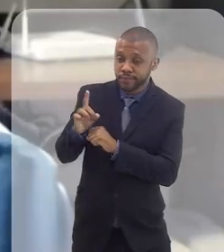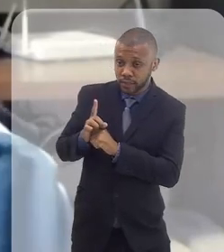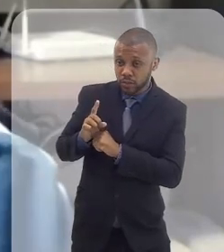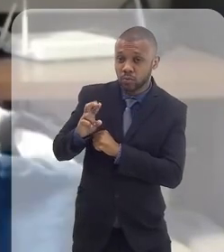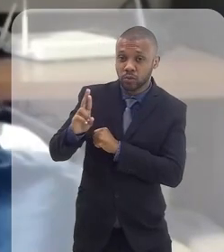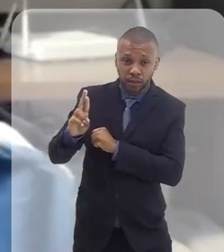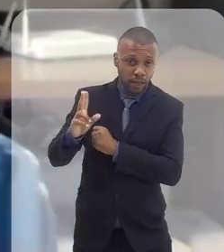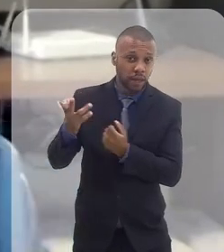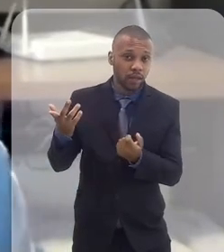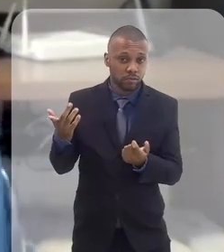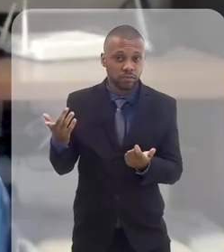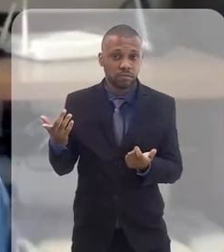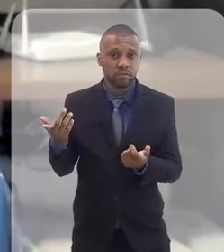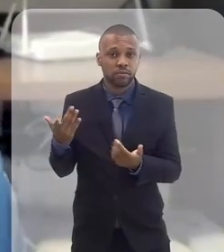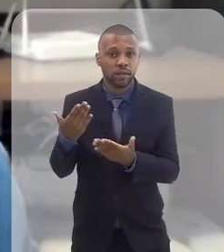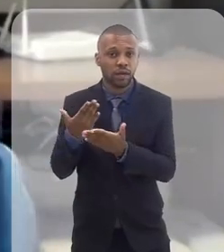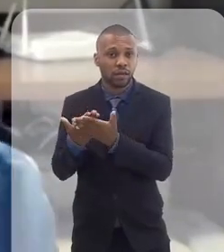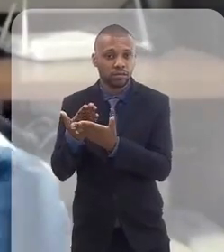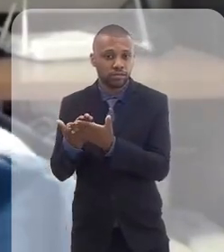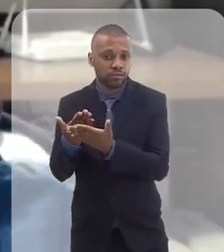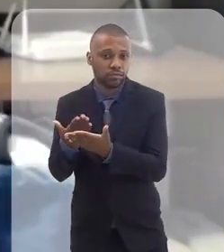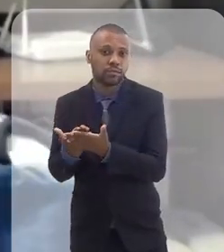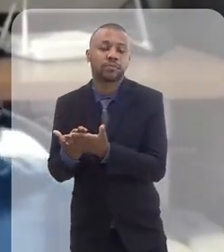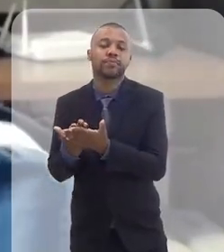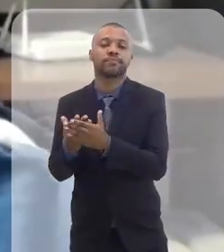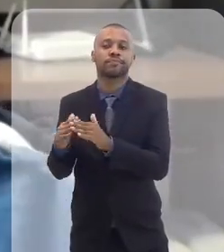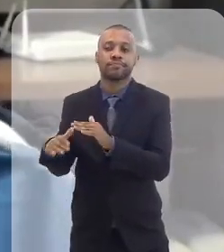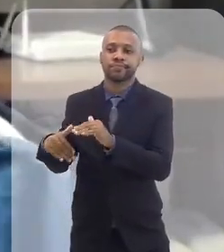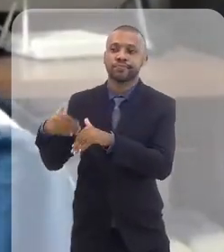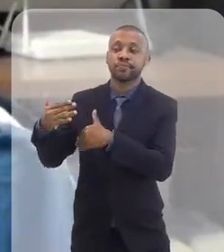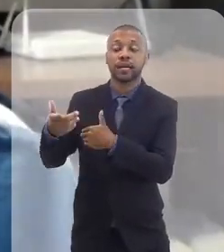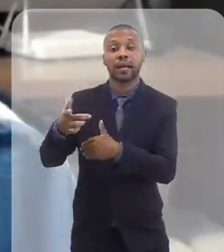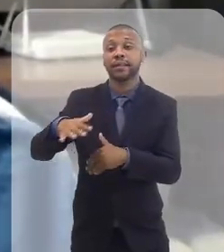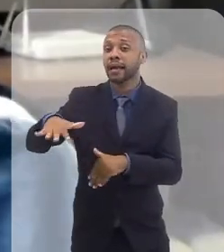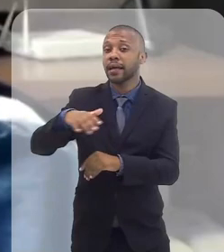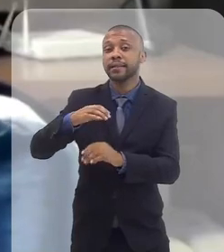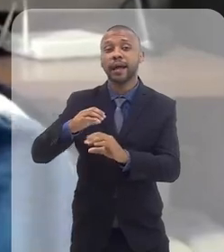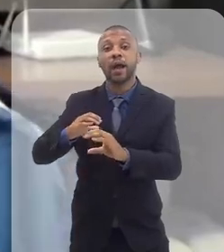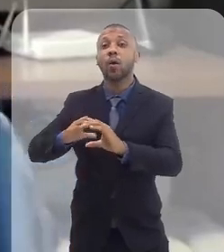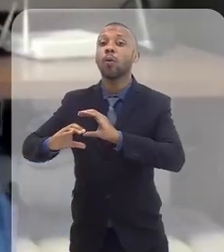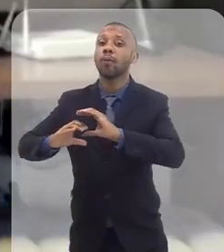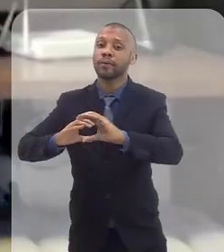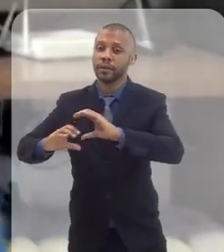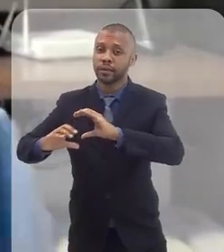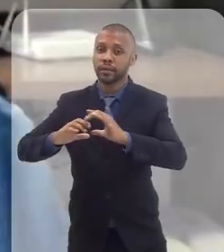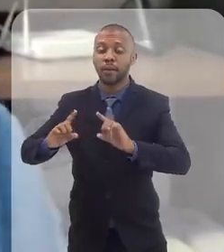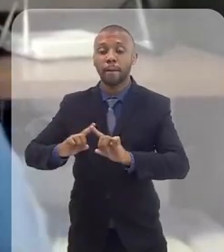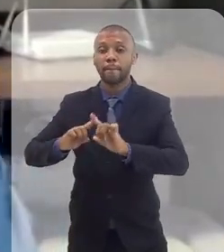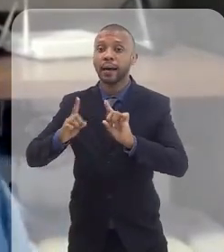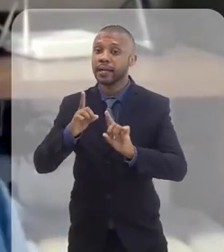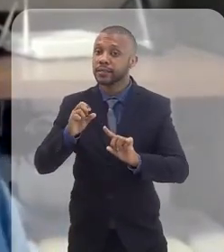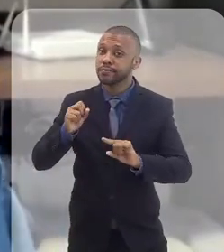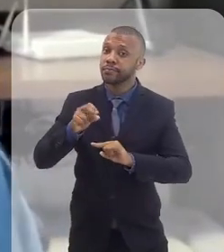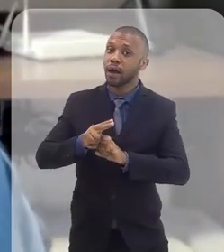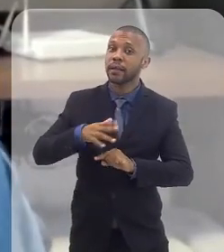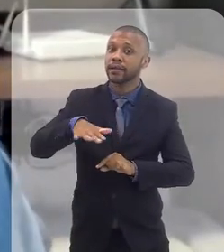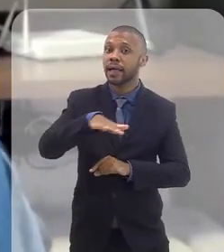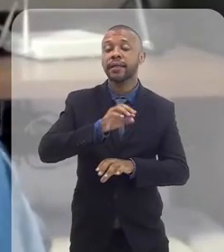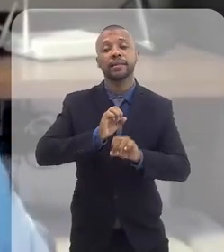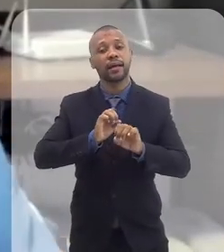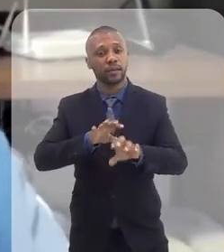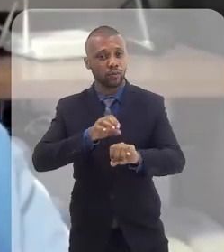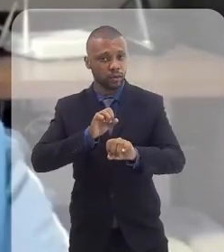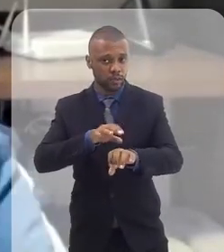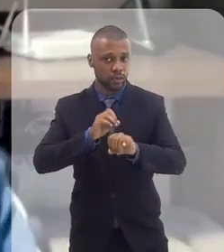acabando, está fazendo doutorado, foi para. Ela é da comunicação, mas entrou